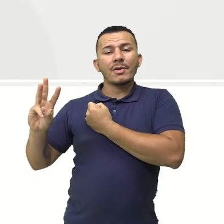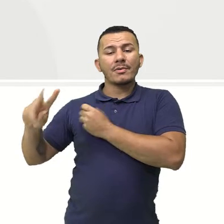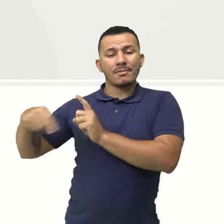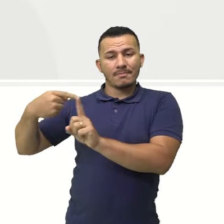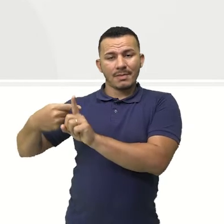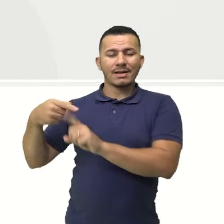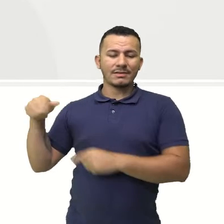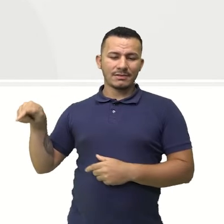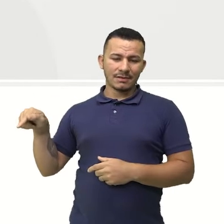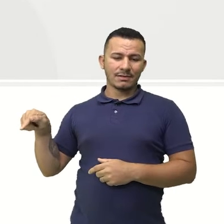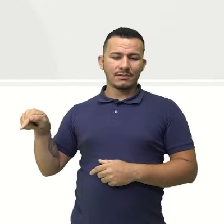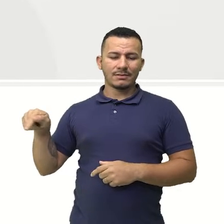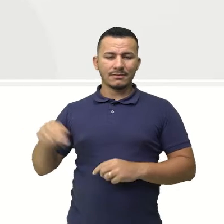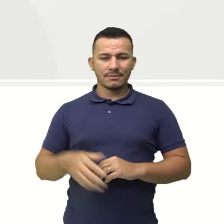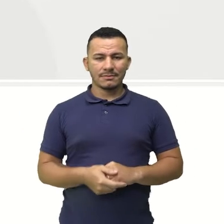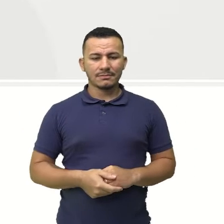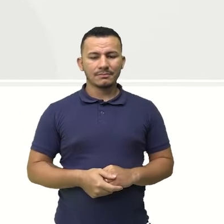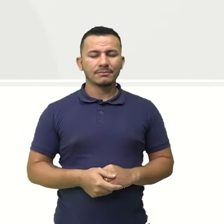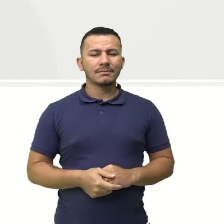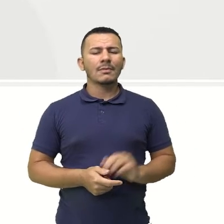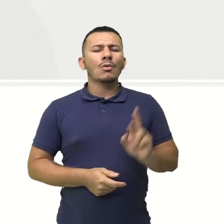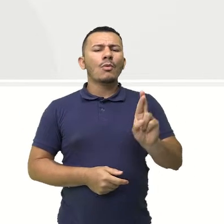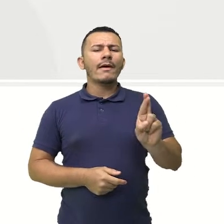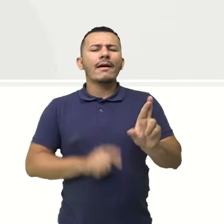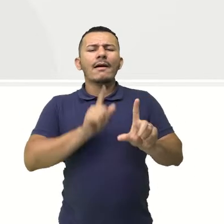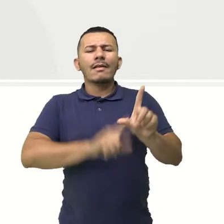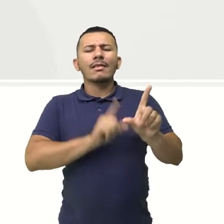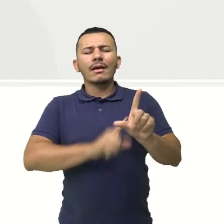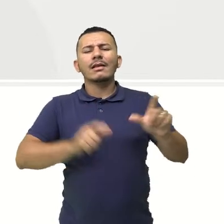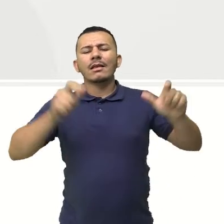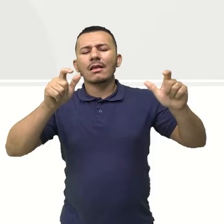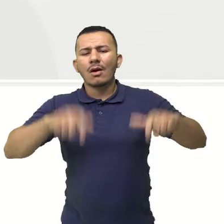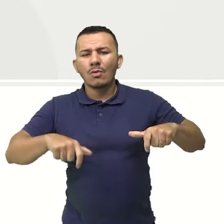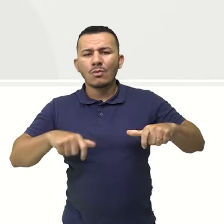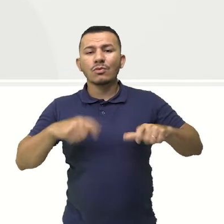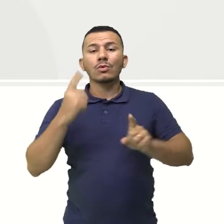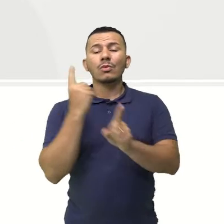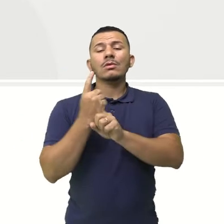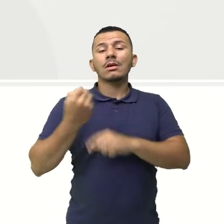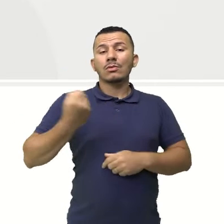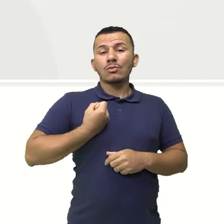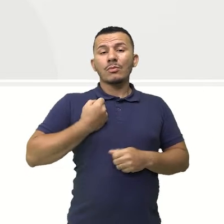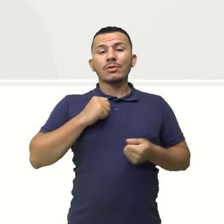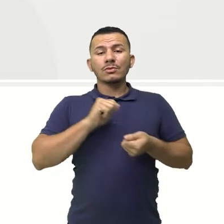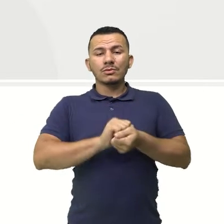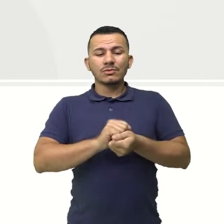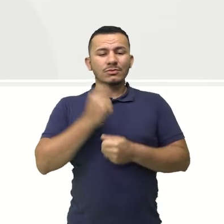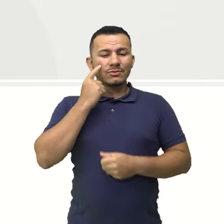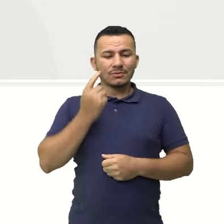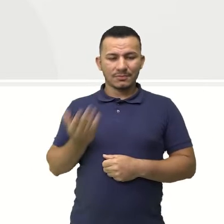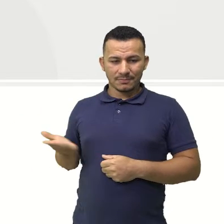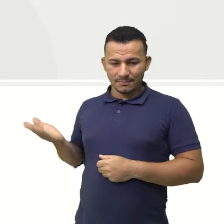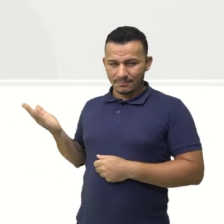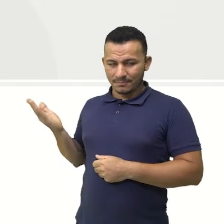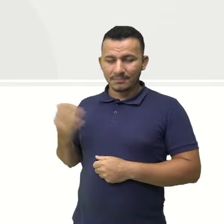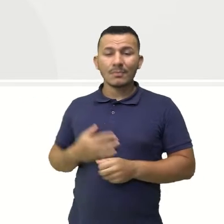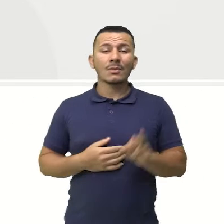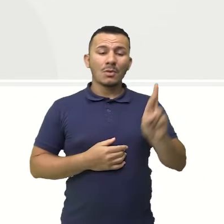mais 7. O ponto R, está aqui o ponto R. Olha, o ponto